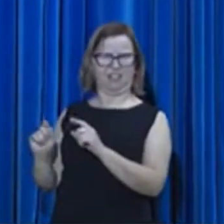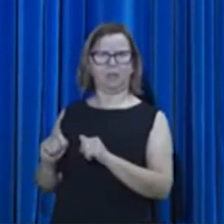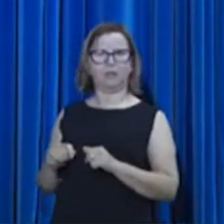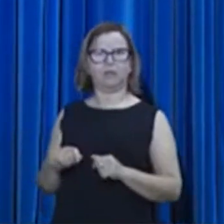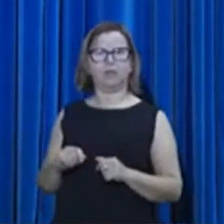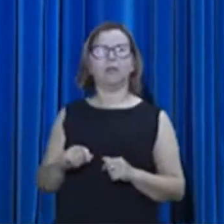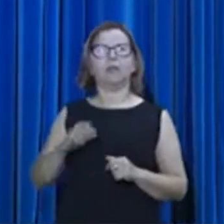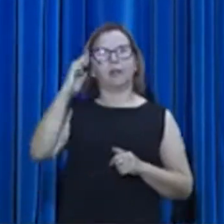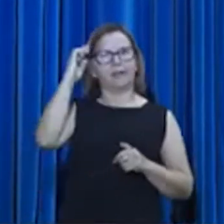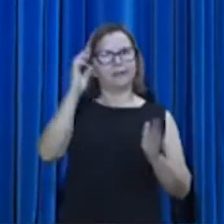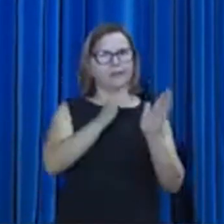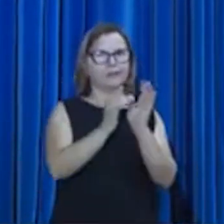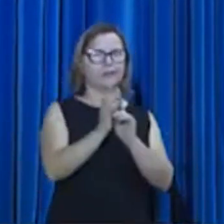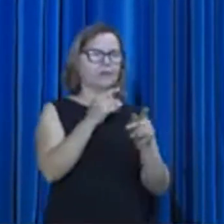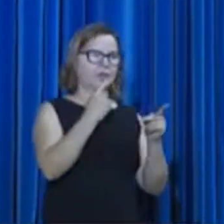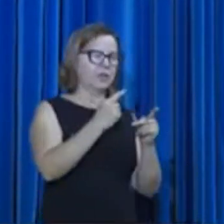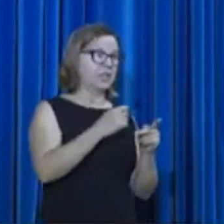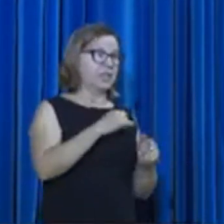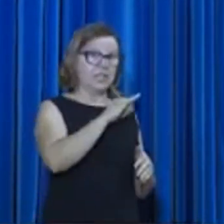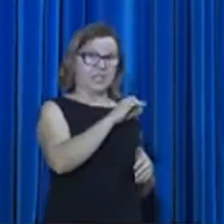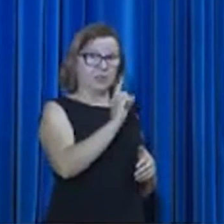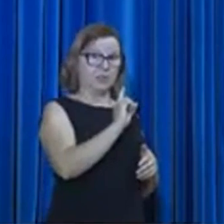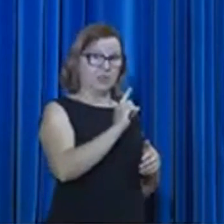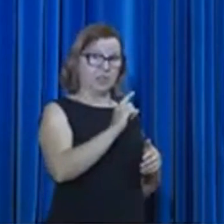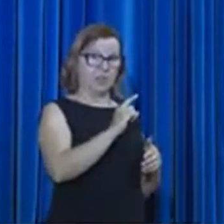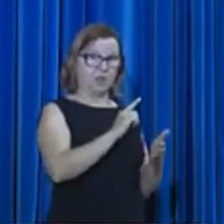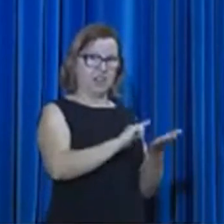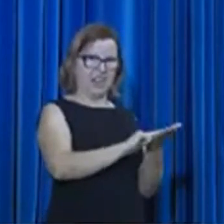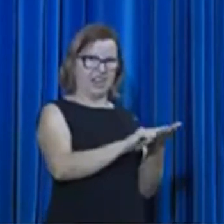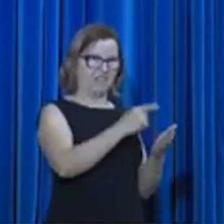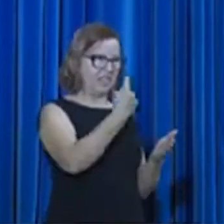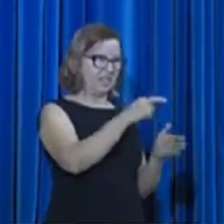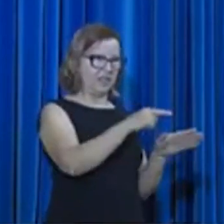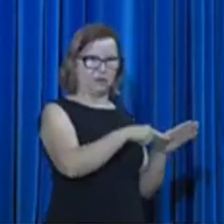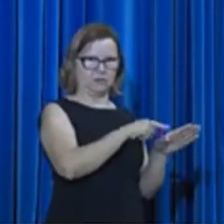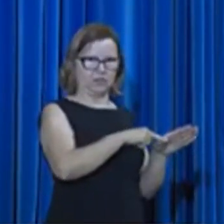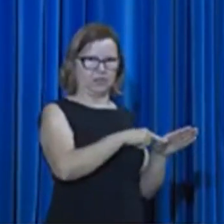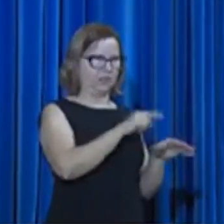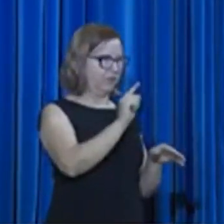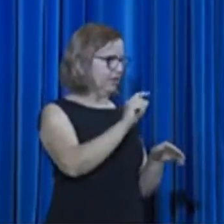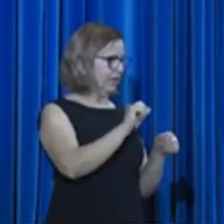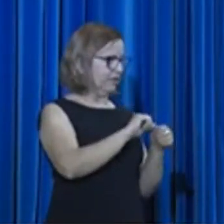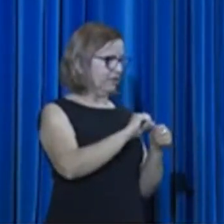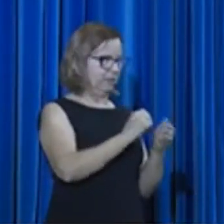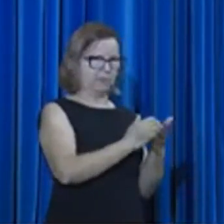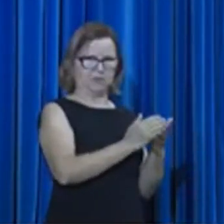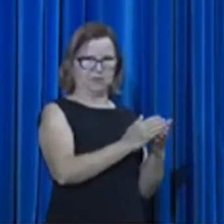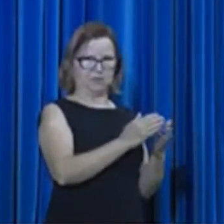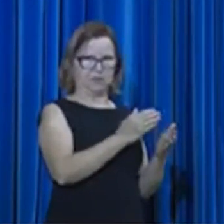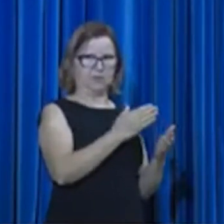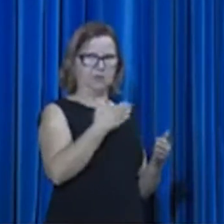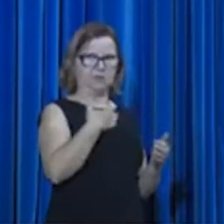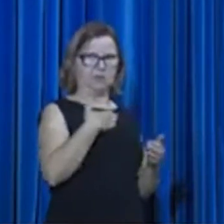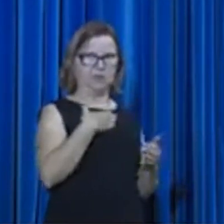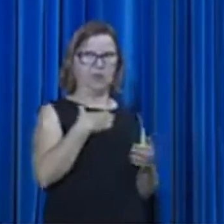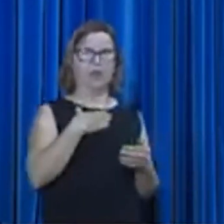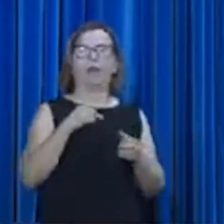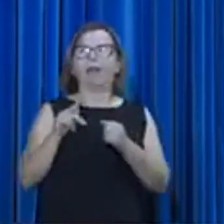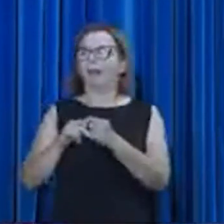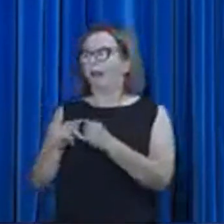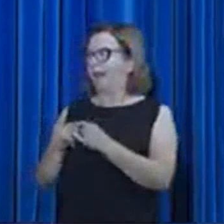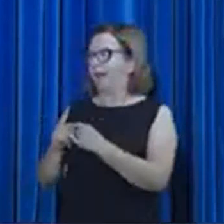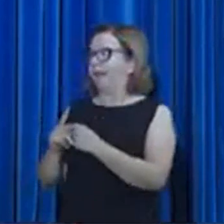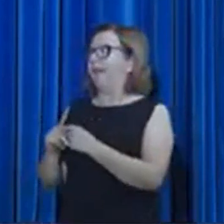Então o Senhor Jesus fala para ele: se eu não lavar os seus pés, você não tem parte comigo. E Pedro, né, aquele cara afoito, diz: então eu quero